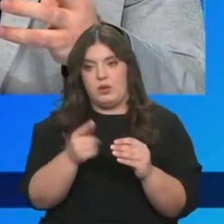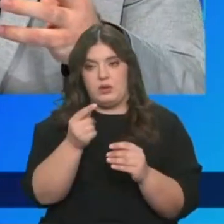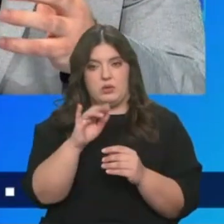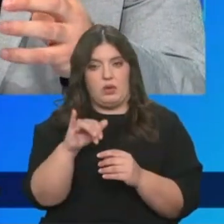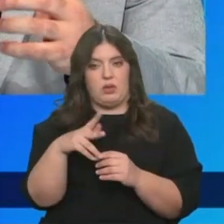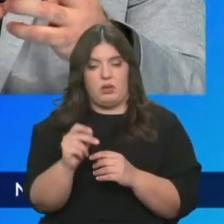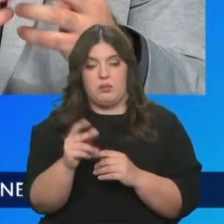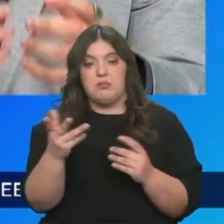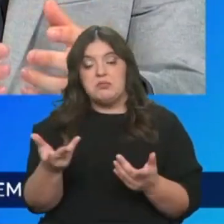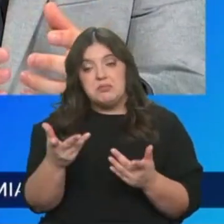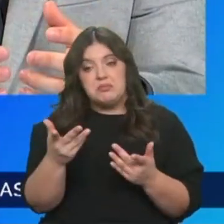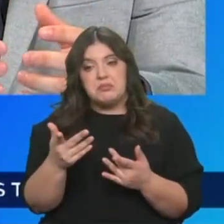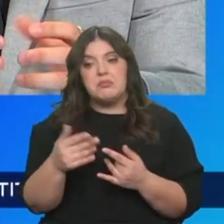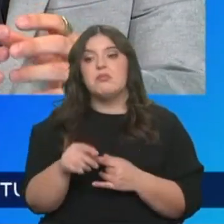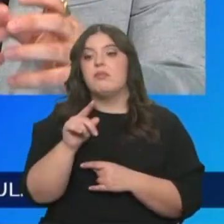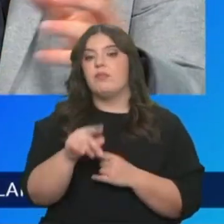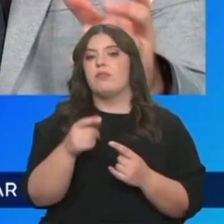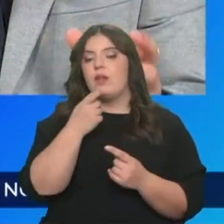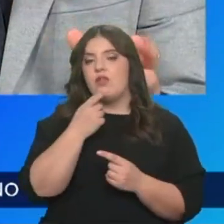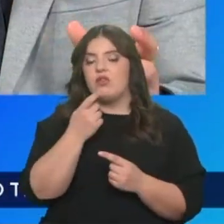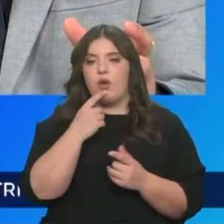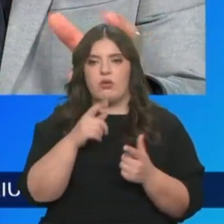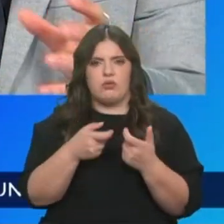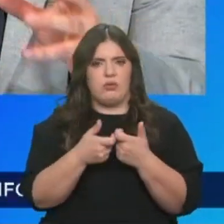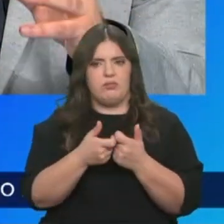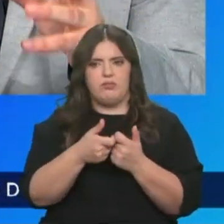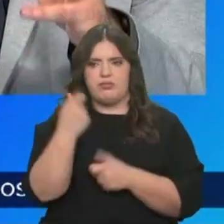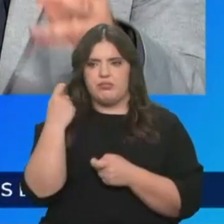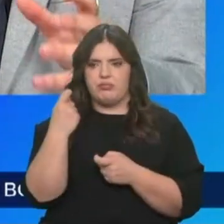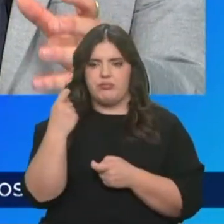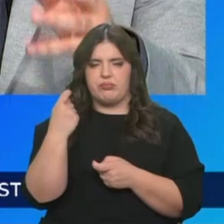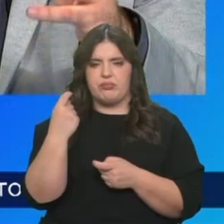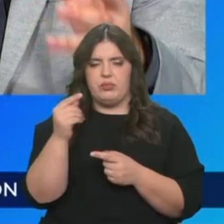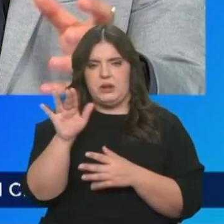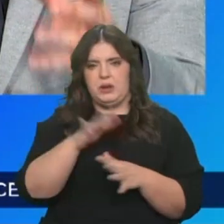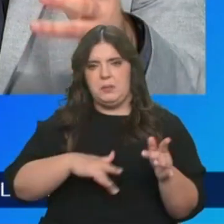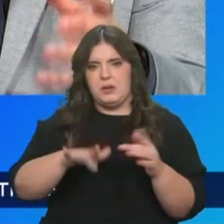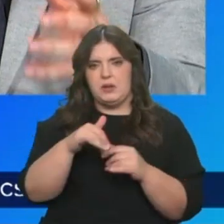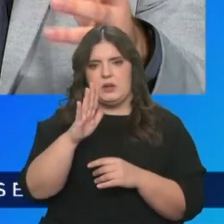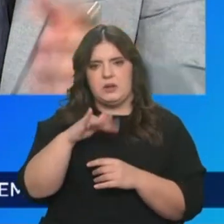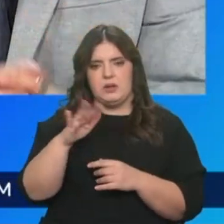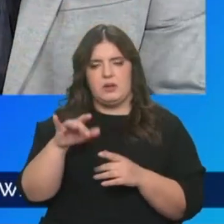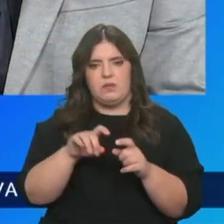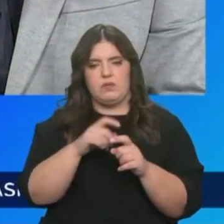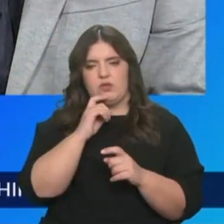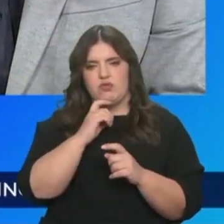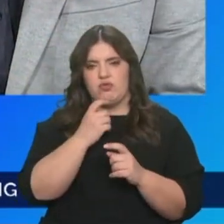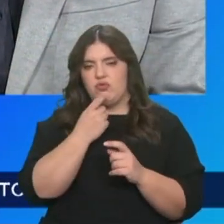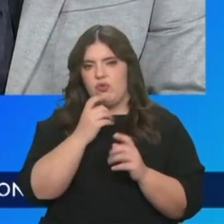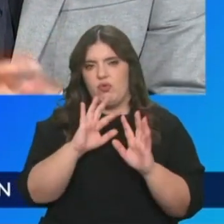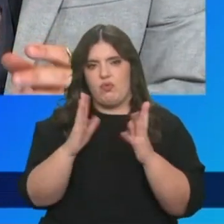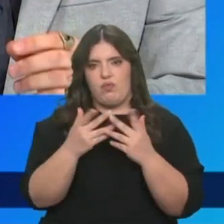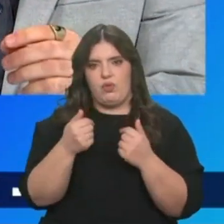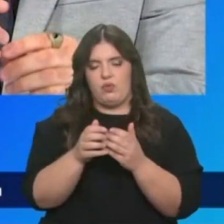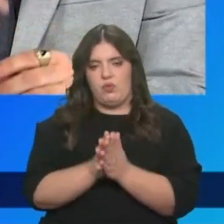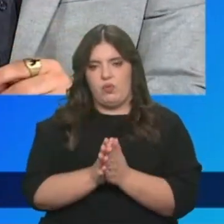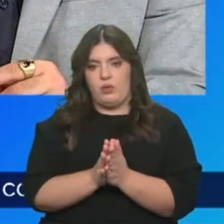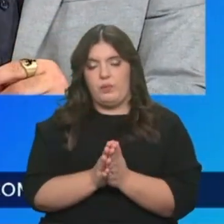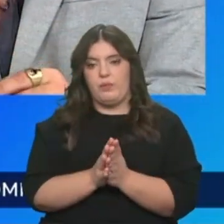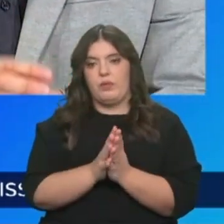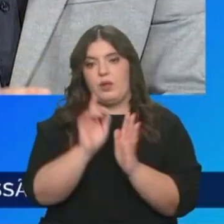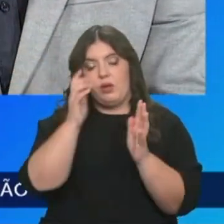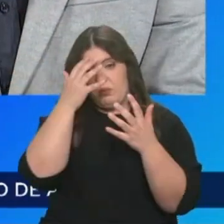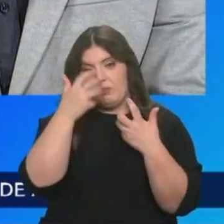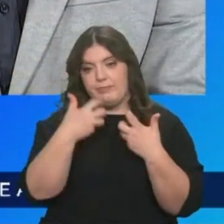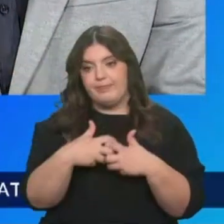O que é certo é que esta rocha destoa por inteiro da paisagem científica e geológica de tudo o que está à sua volta. Portanto, é um mistério que ainda